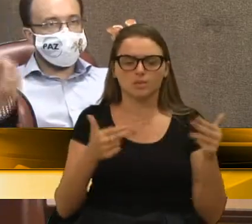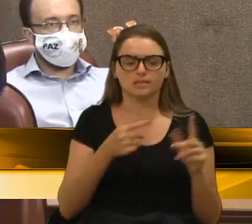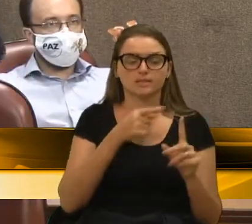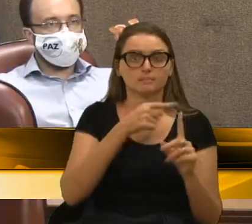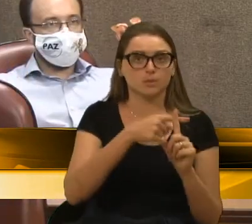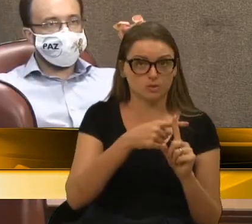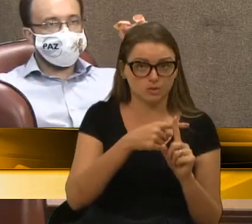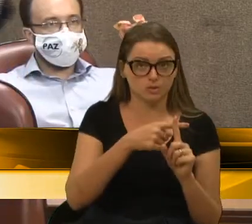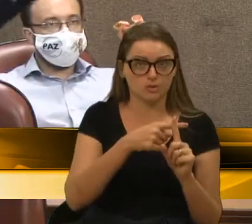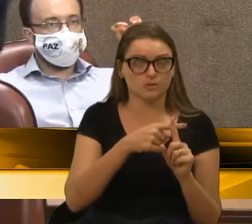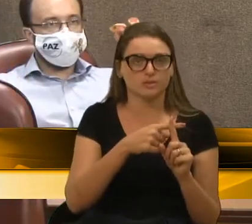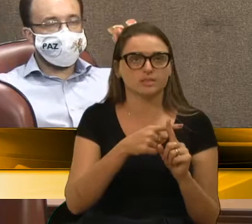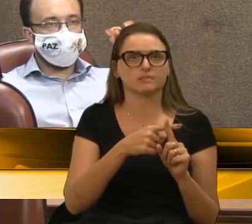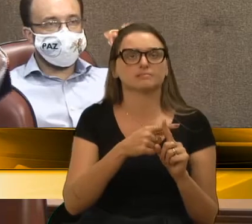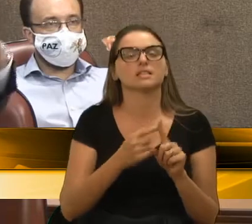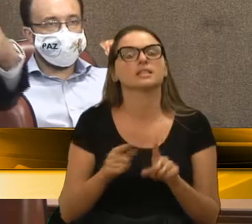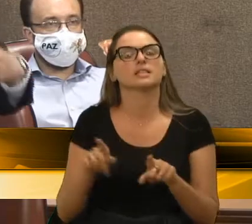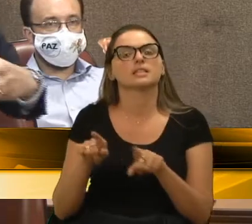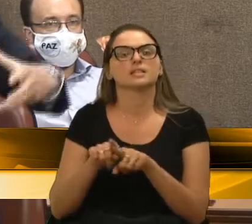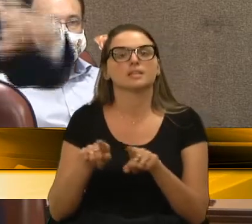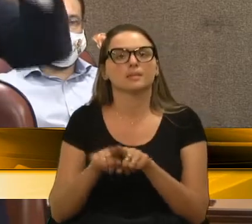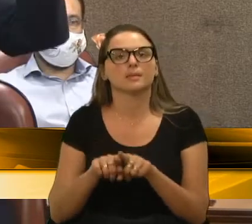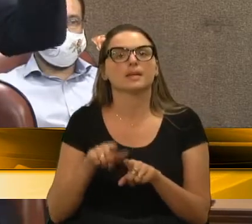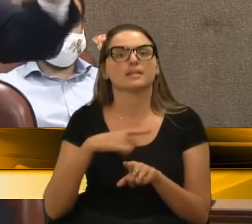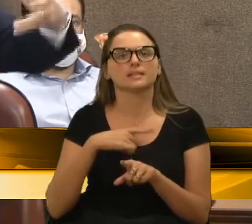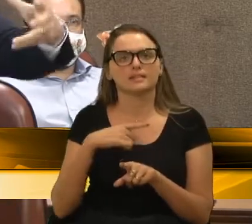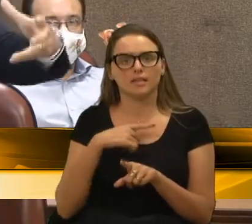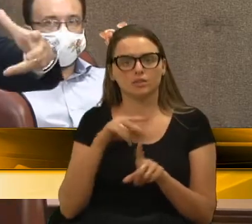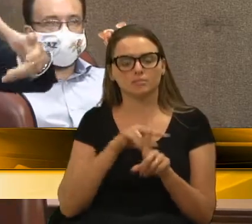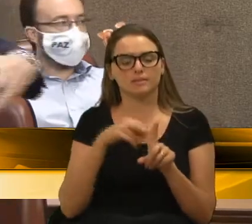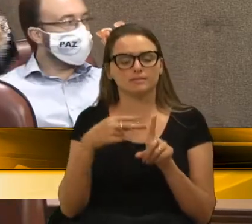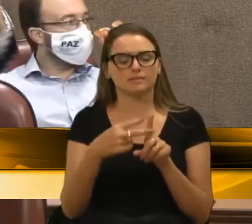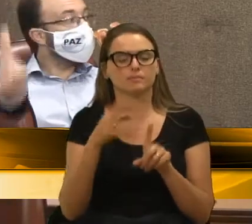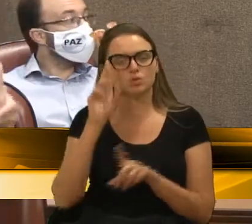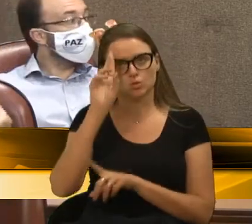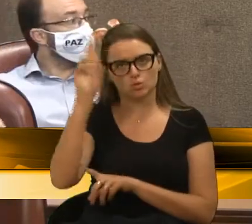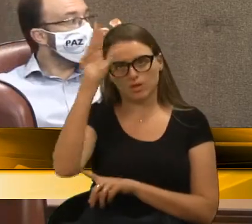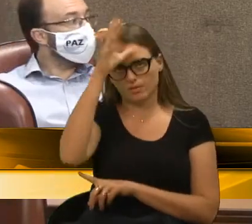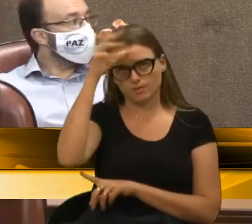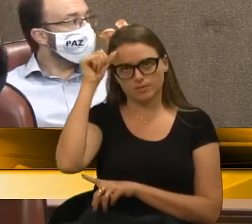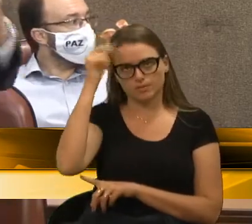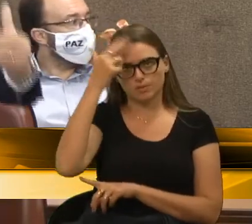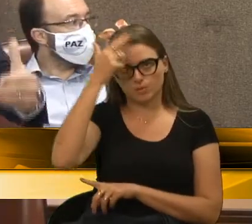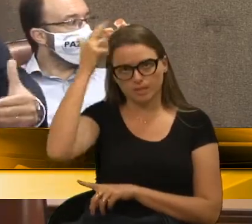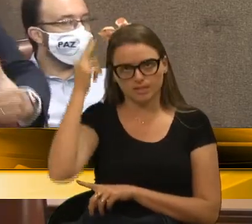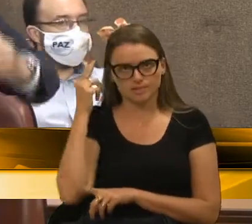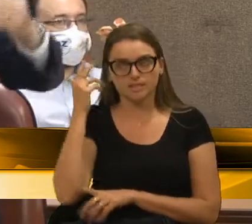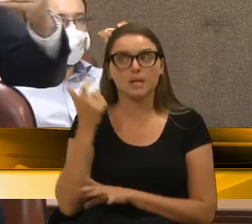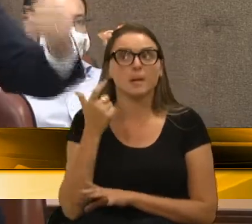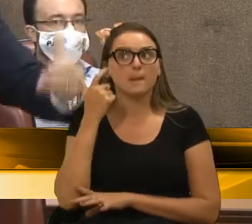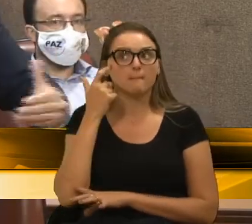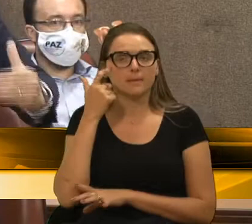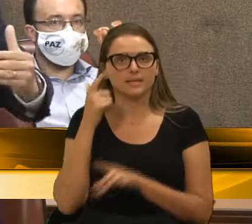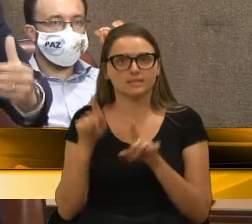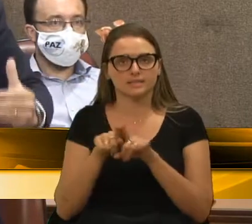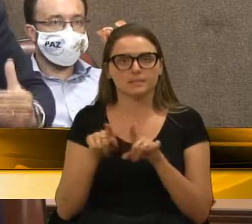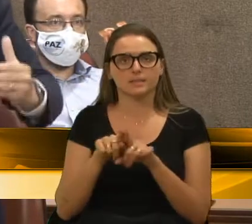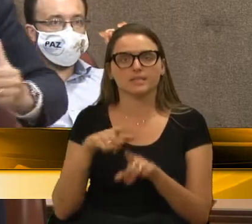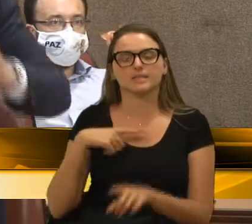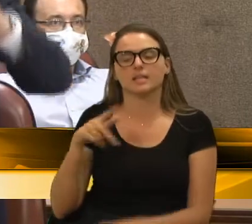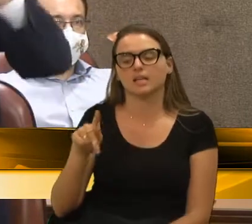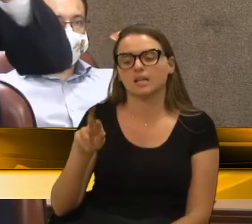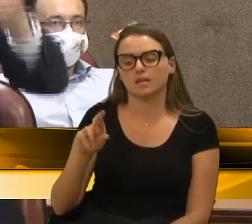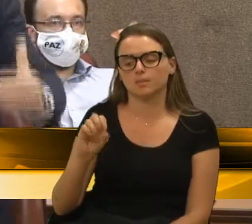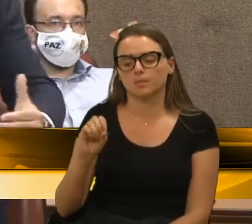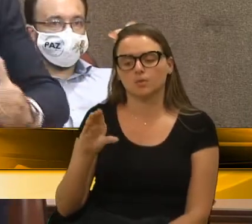né, também tendo em vista que o prefeito Cassina pensa em também ter uma procuradoria, uma advocacia